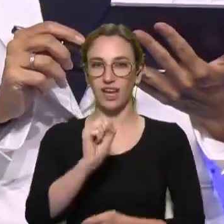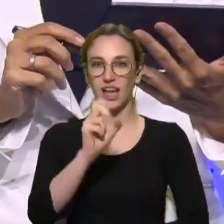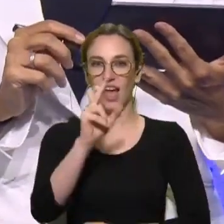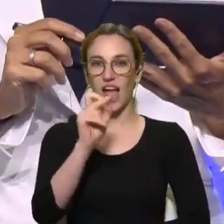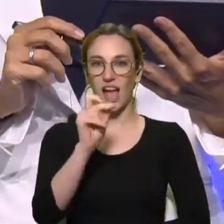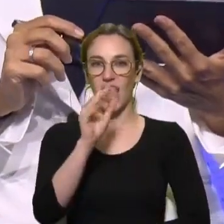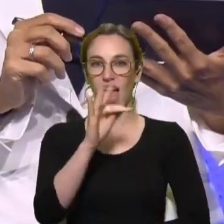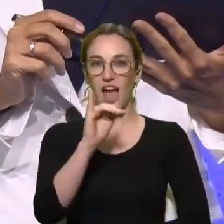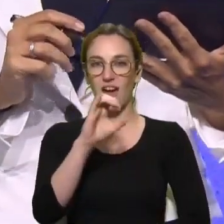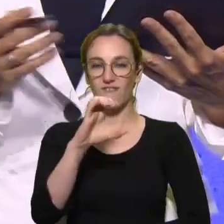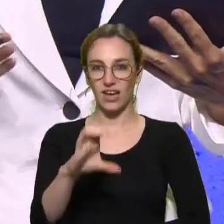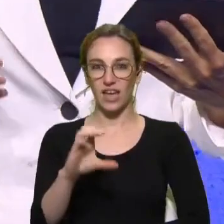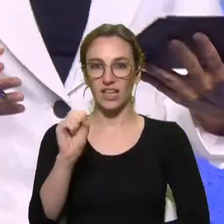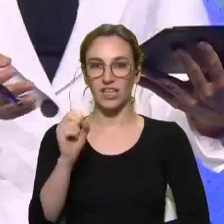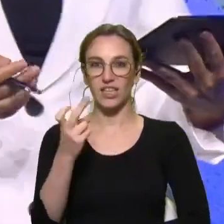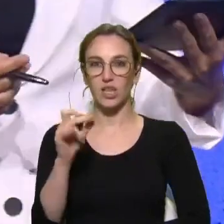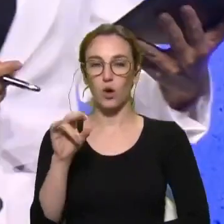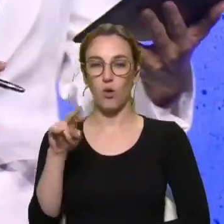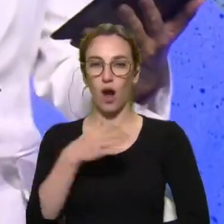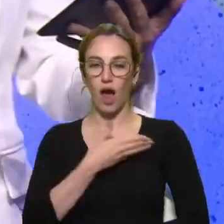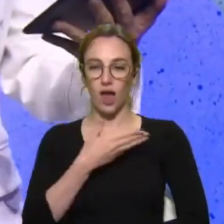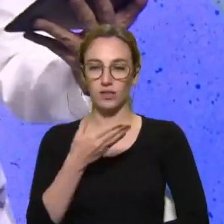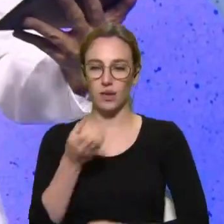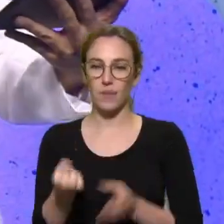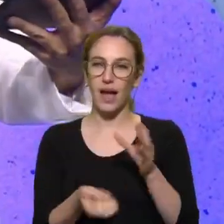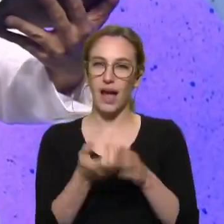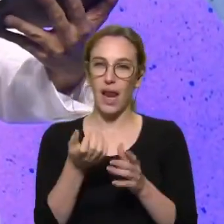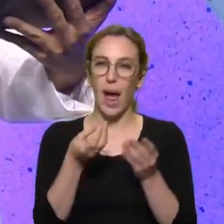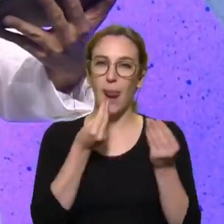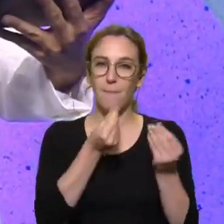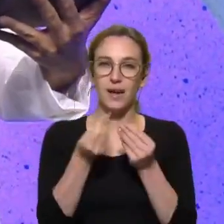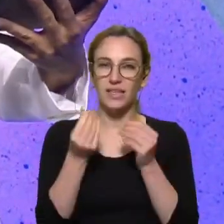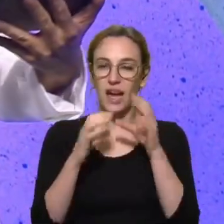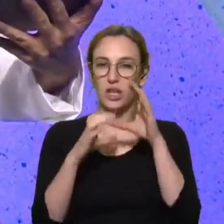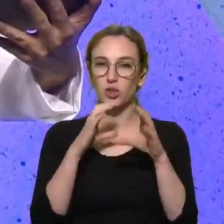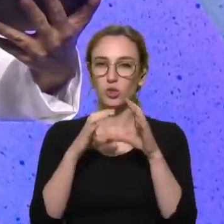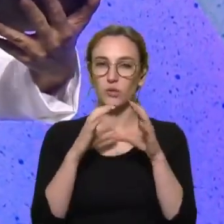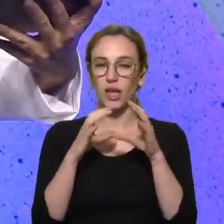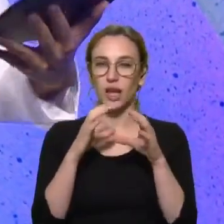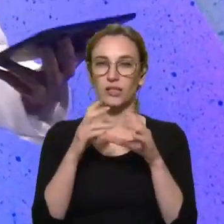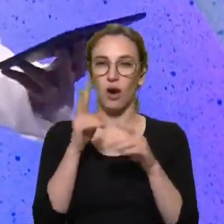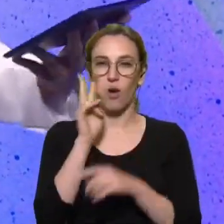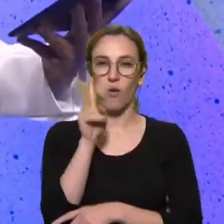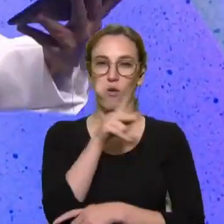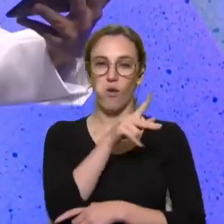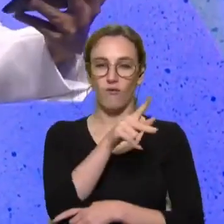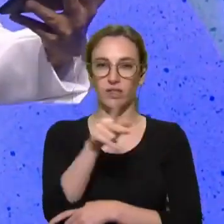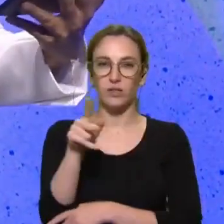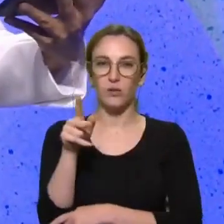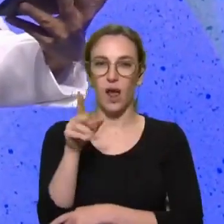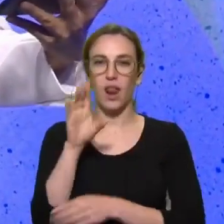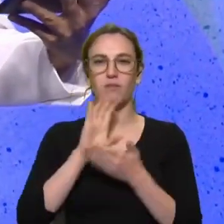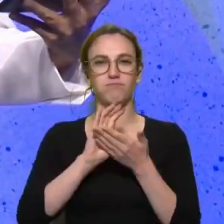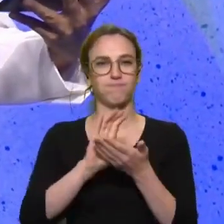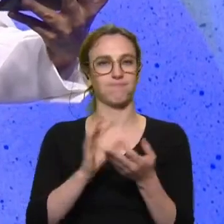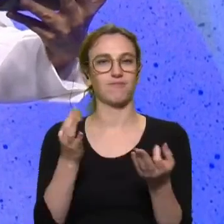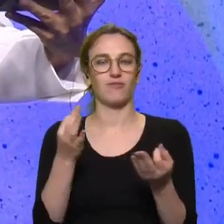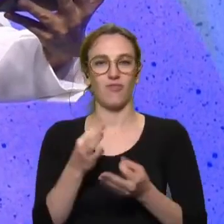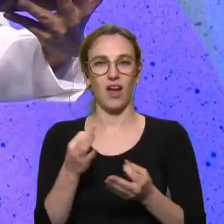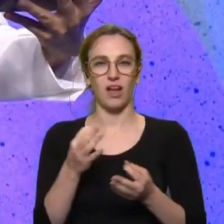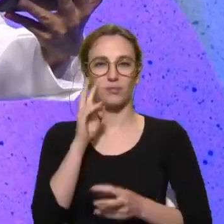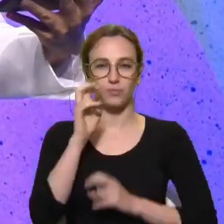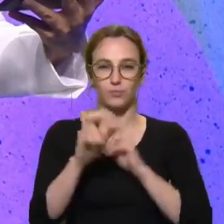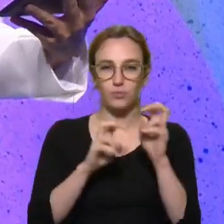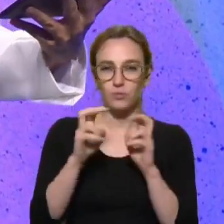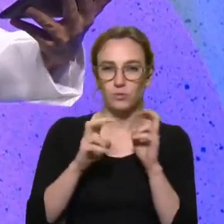sistema modular generativo de materiais de comunicação visual. Sim. Uma dissertação que explora